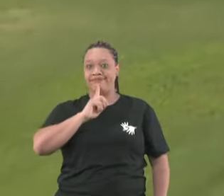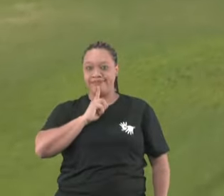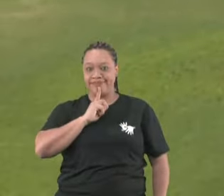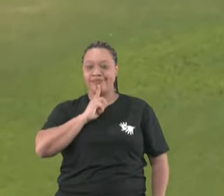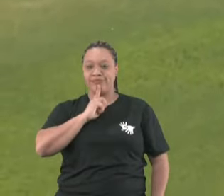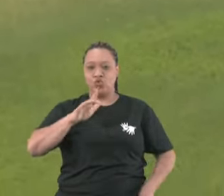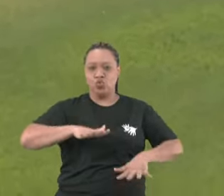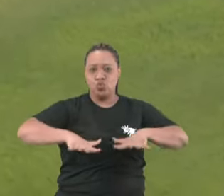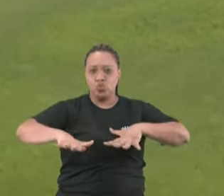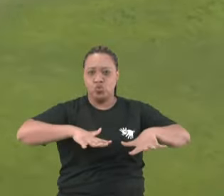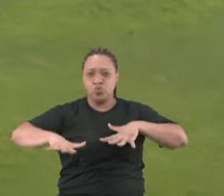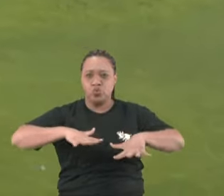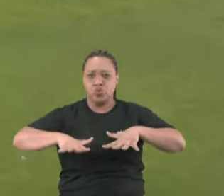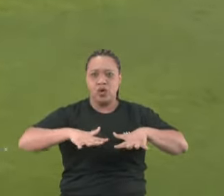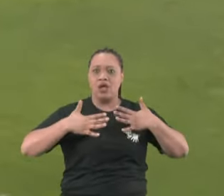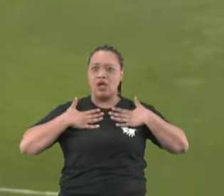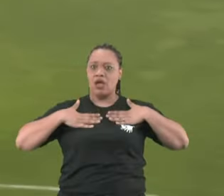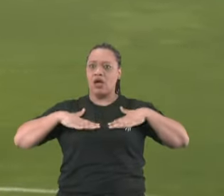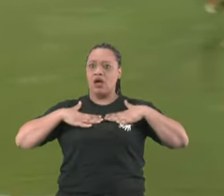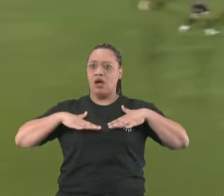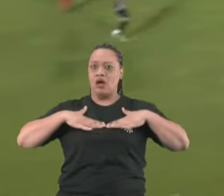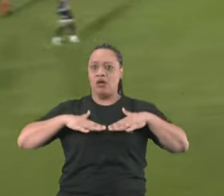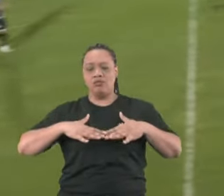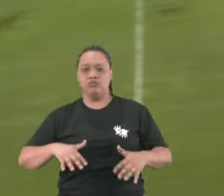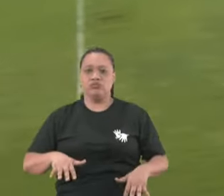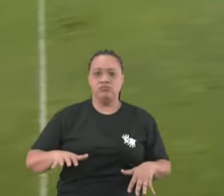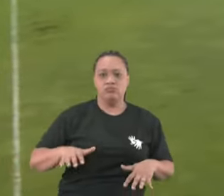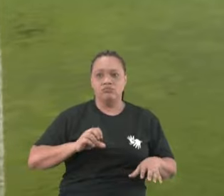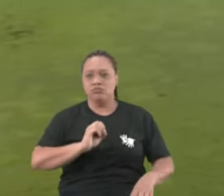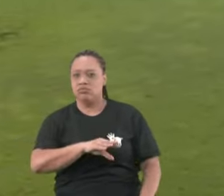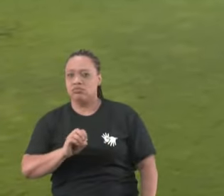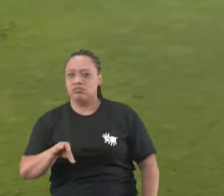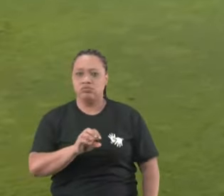Que isso, rapaz, tenha calma.